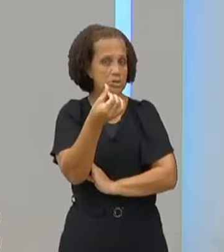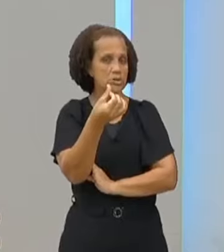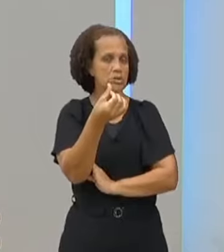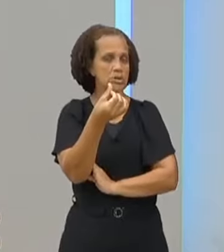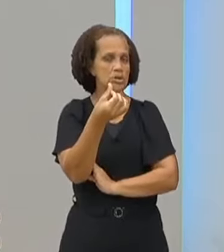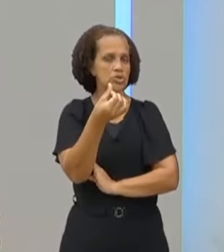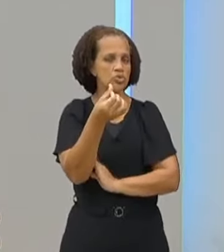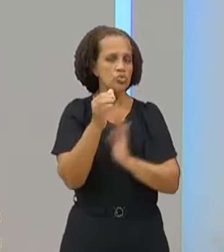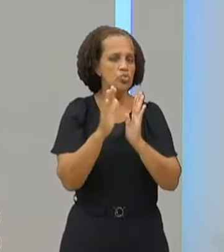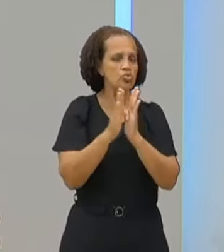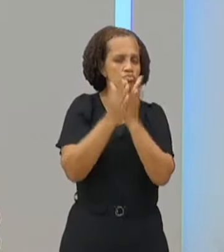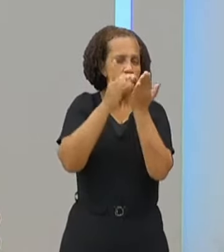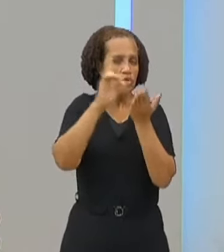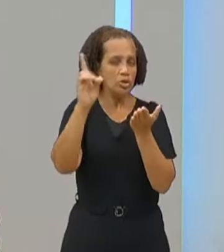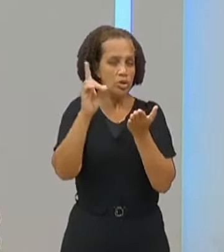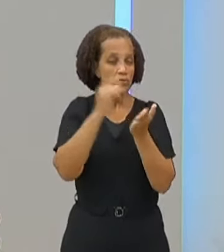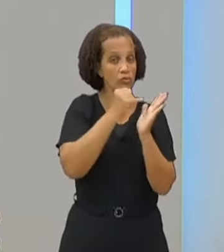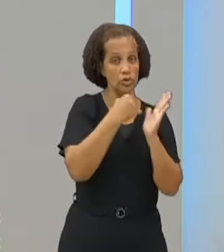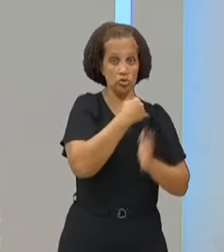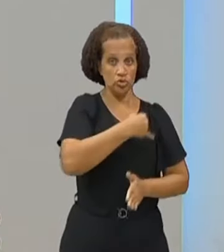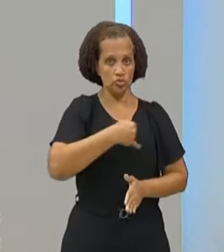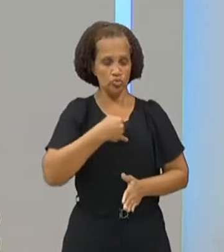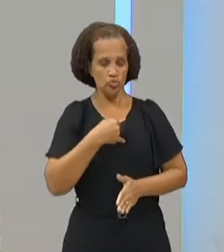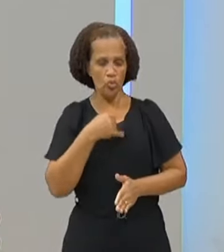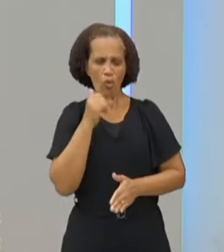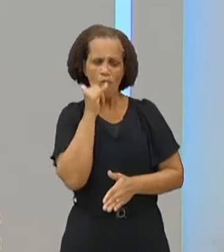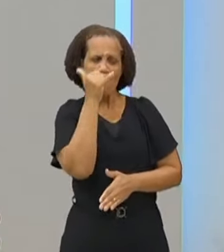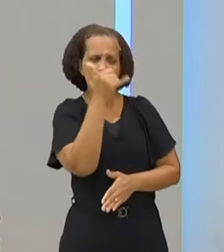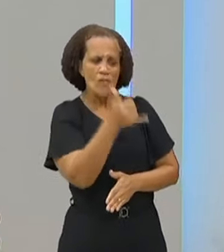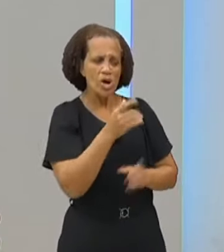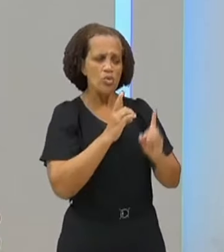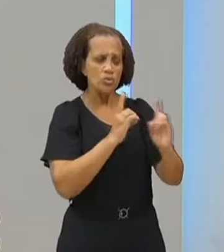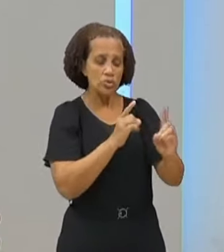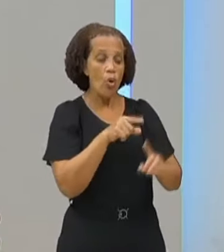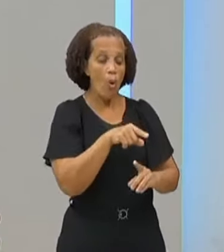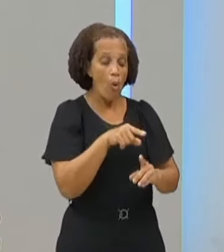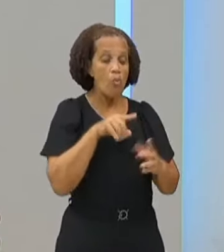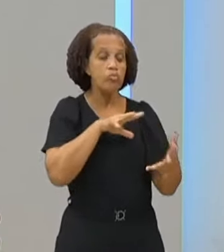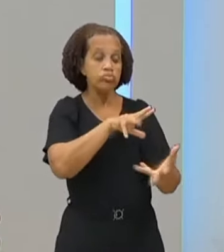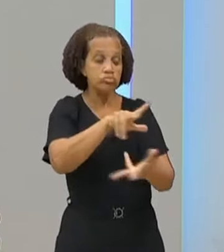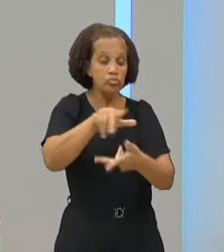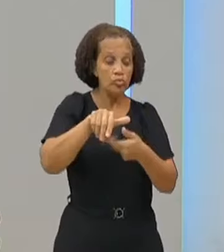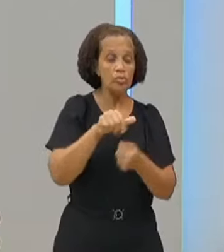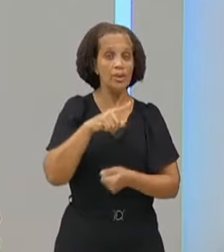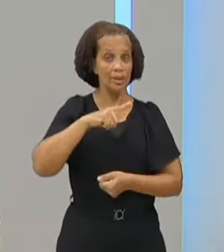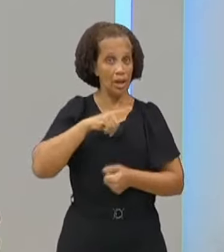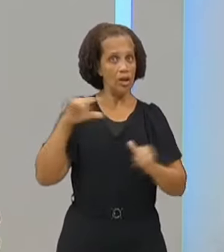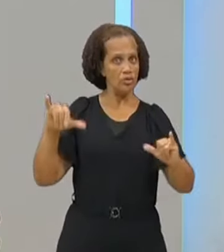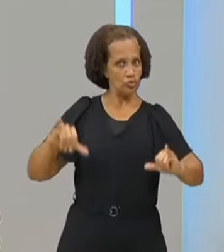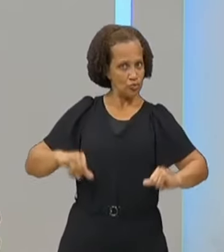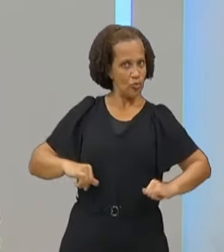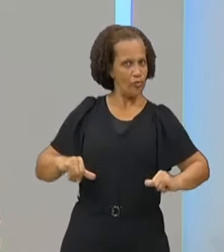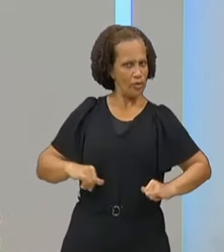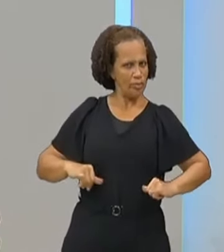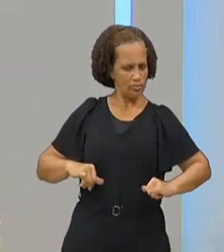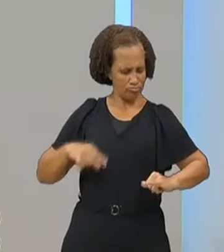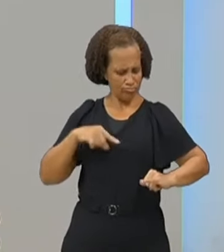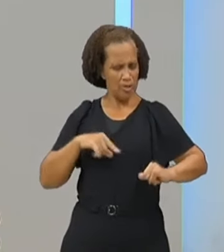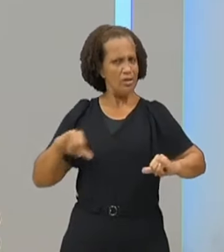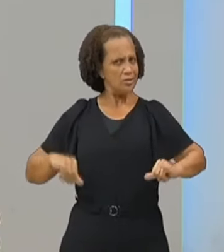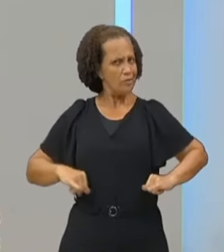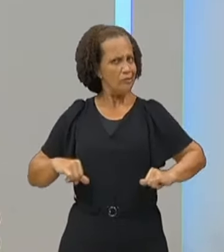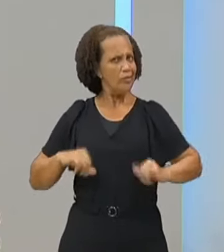João, ele disse aos seus discípulos: no mundo tereis aflições. E quando Jesus fala de aflições,